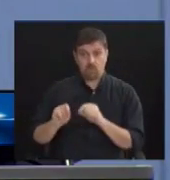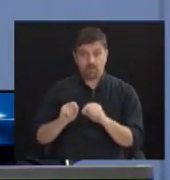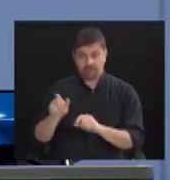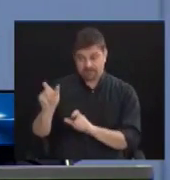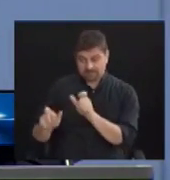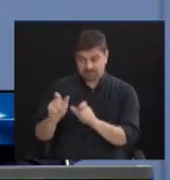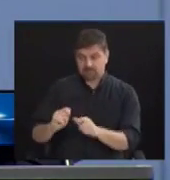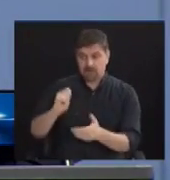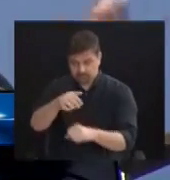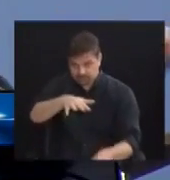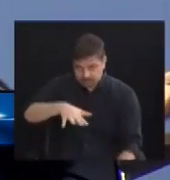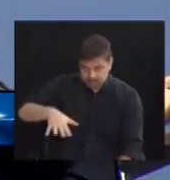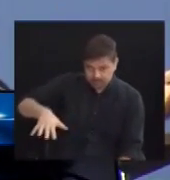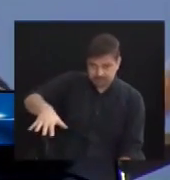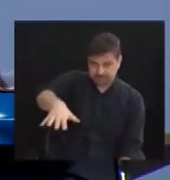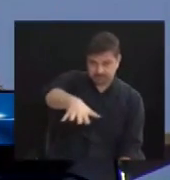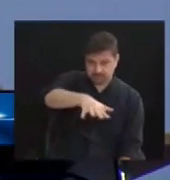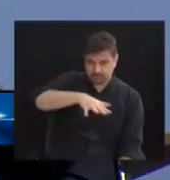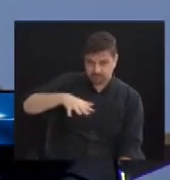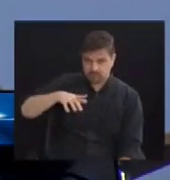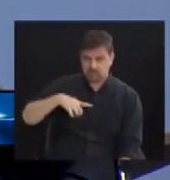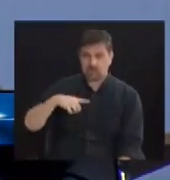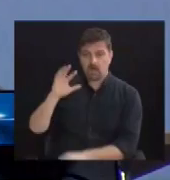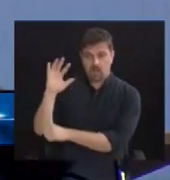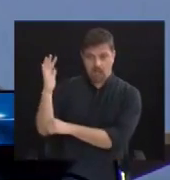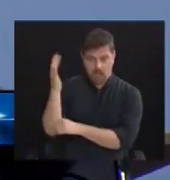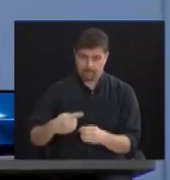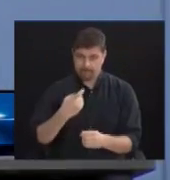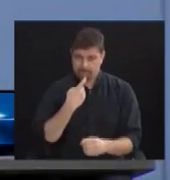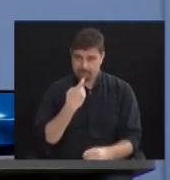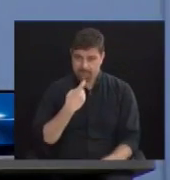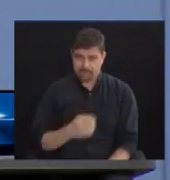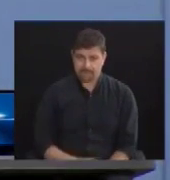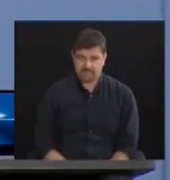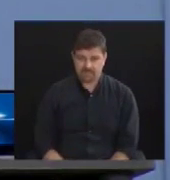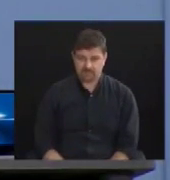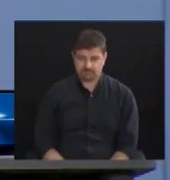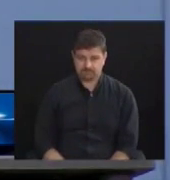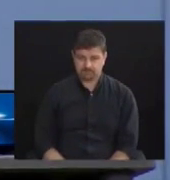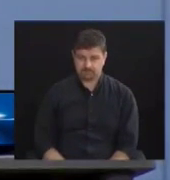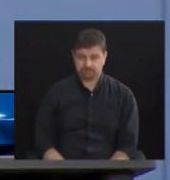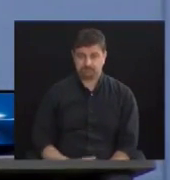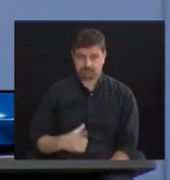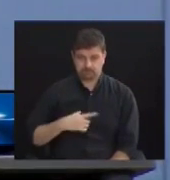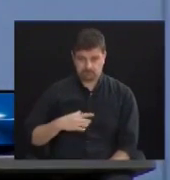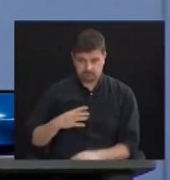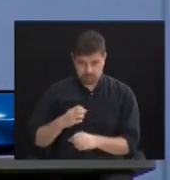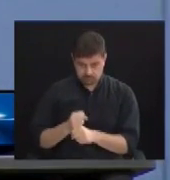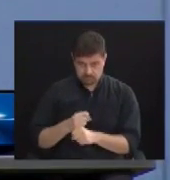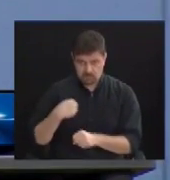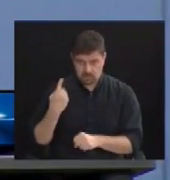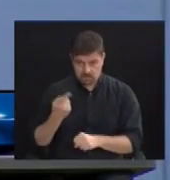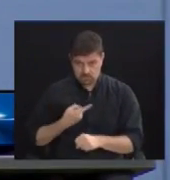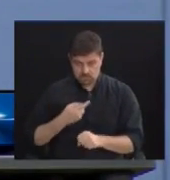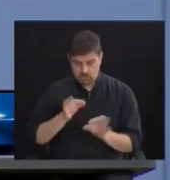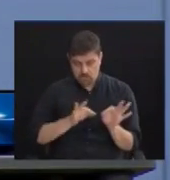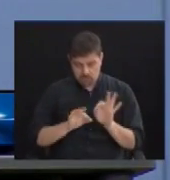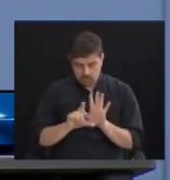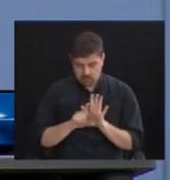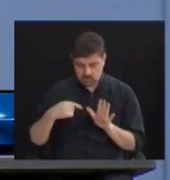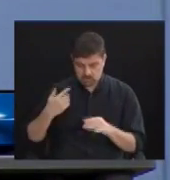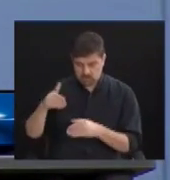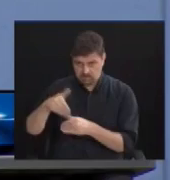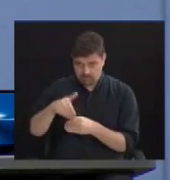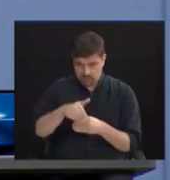para a população eo vereador rossini reitera essa planta que nós estamos aprovando hoje por uma